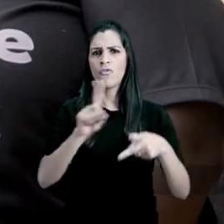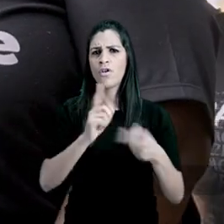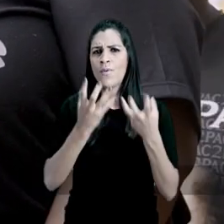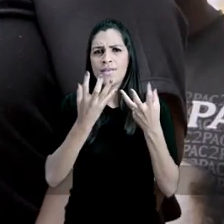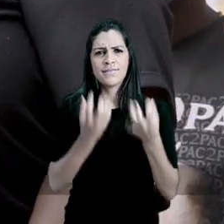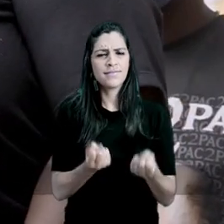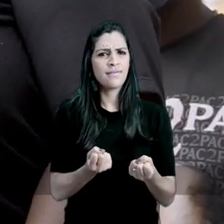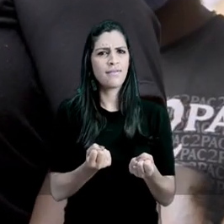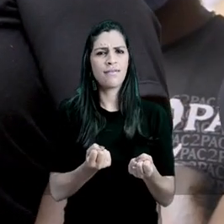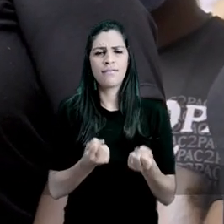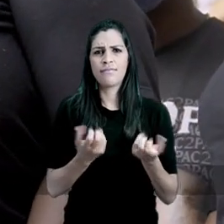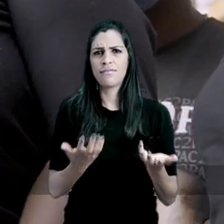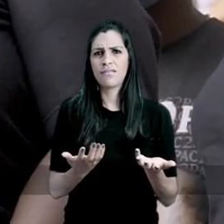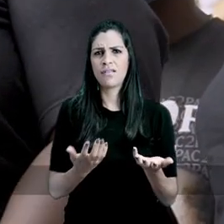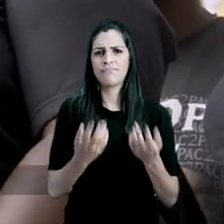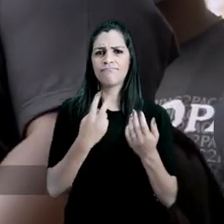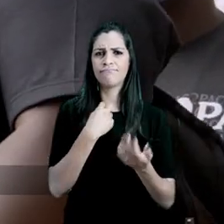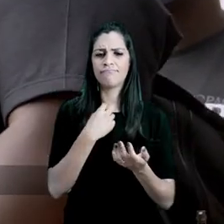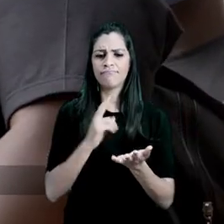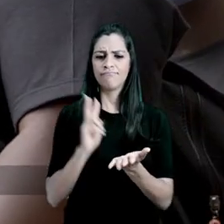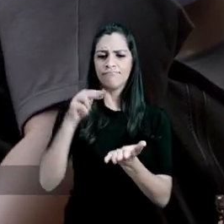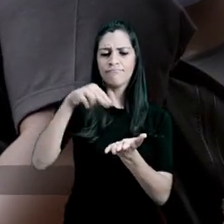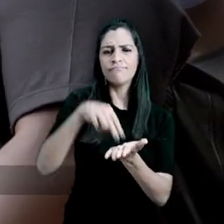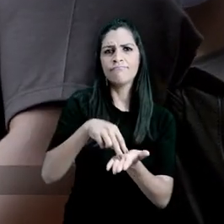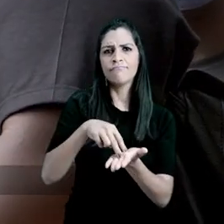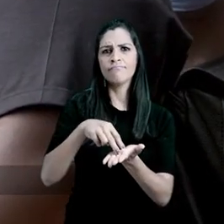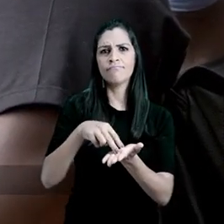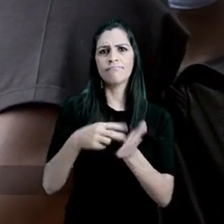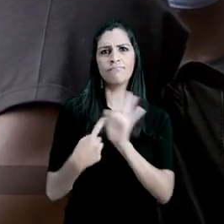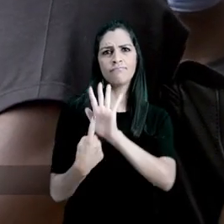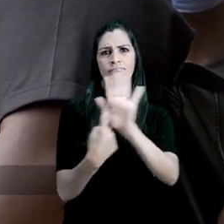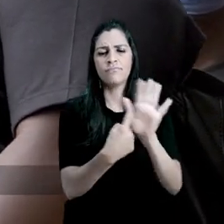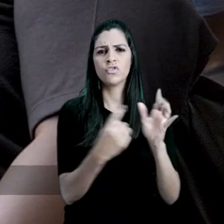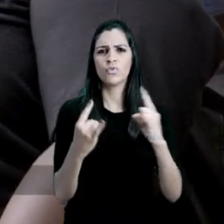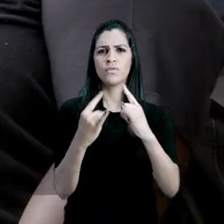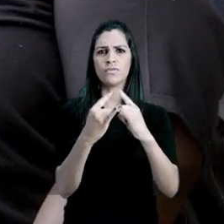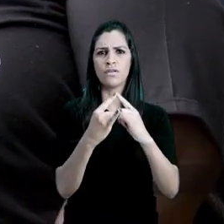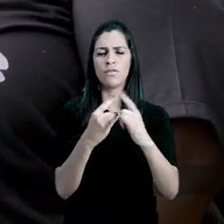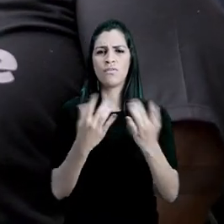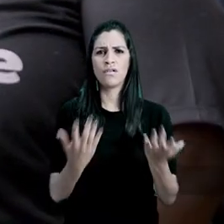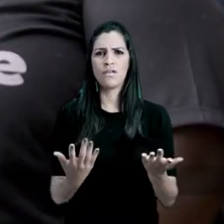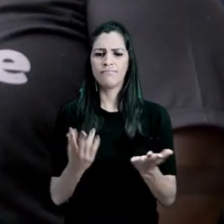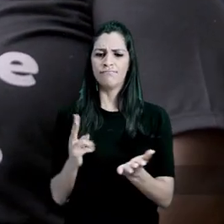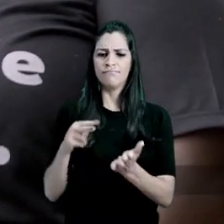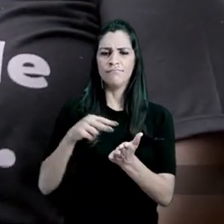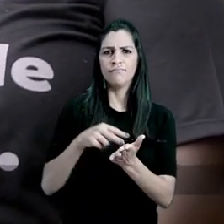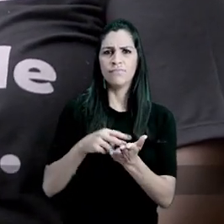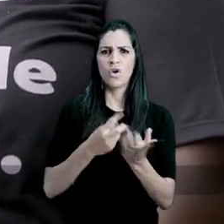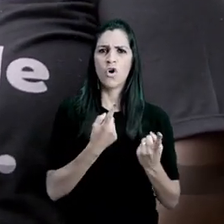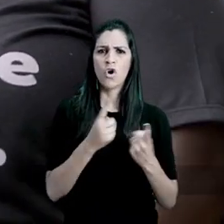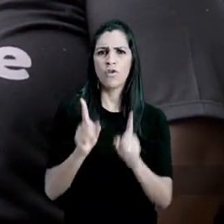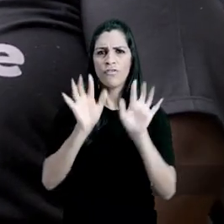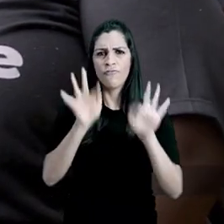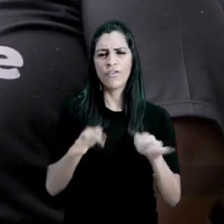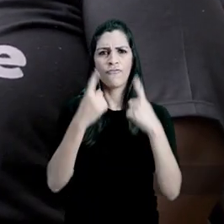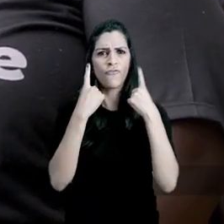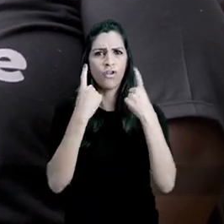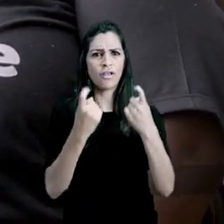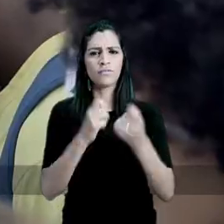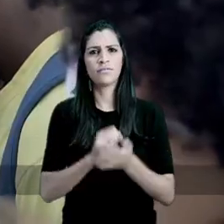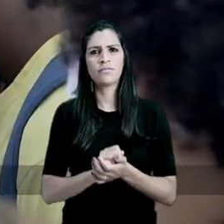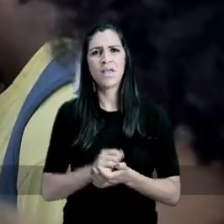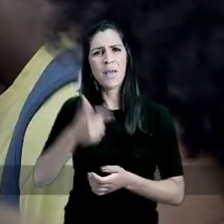que não aceita mais que nós não tenhamos voz no ambiente institucional. Que não aceita mais que nós não tenhamos voz contra a violência,